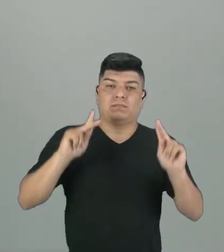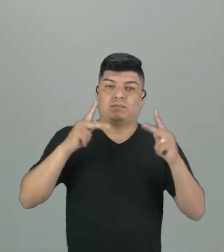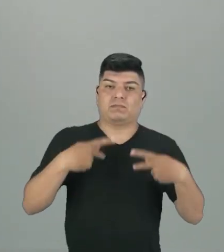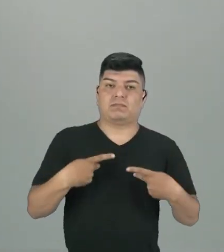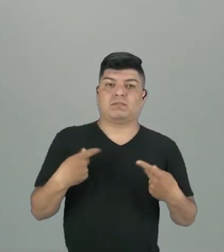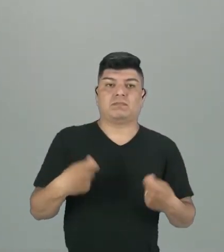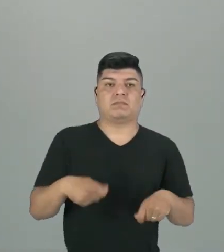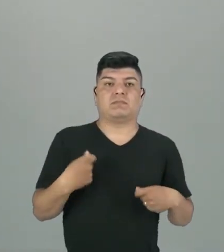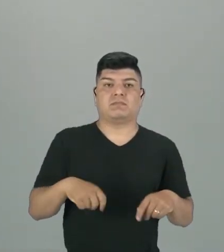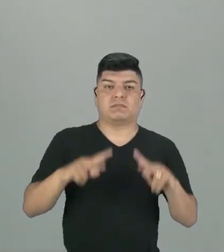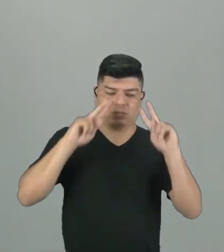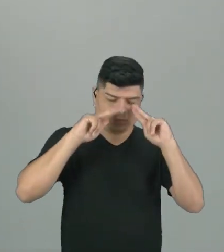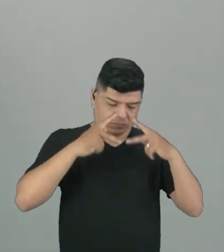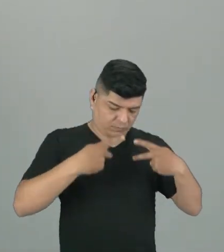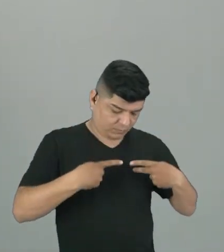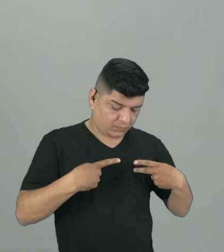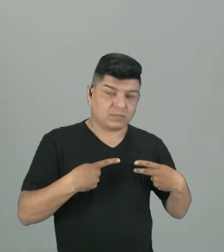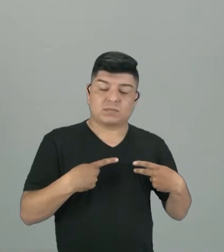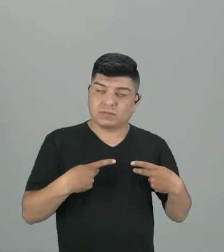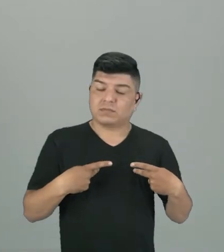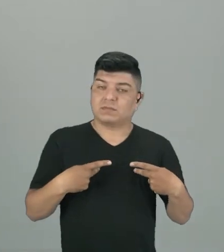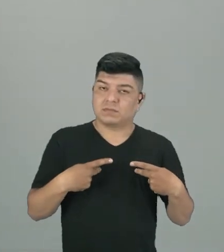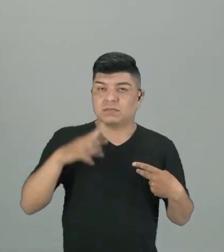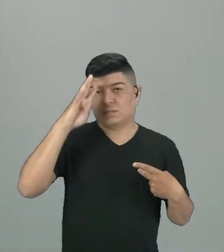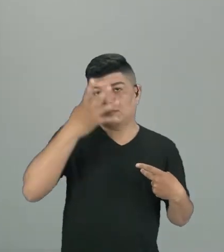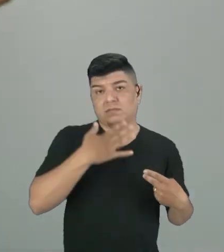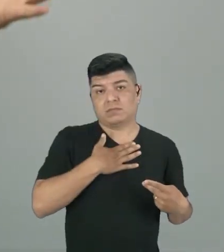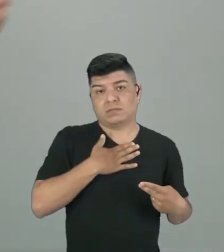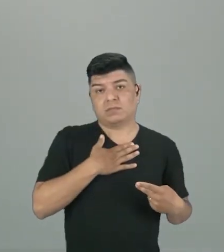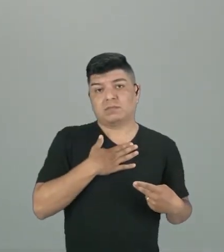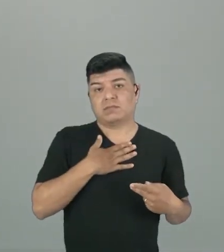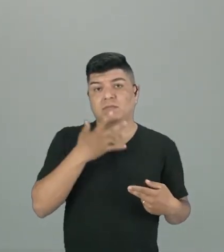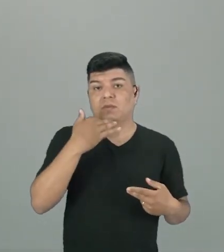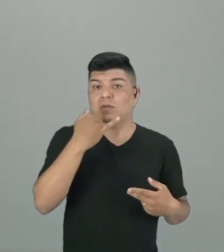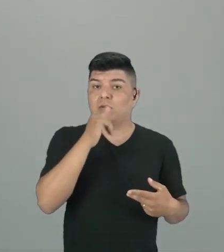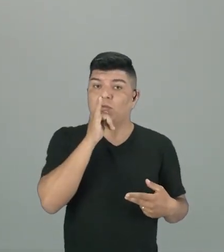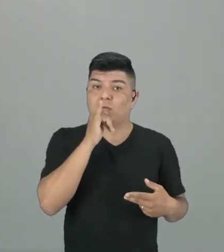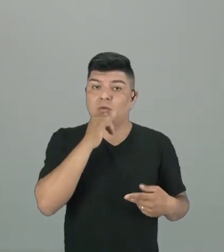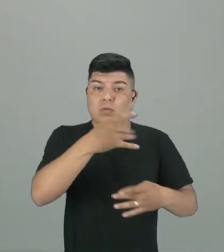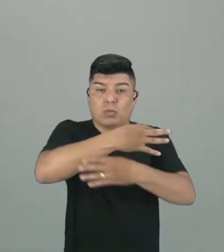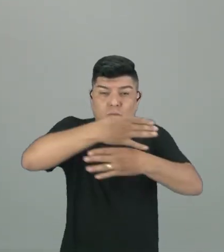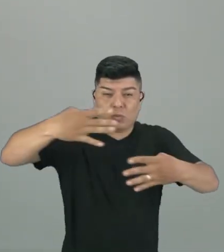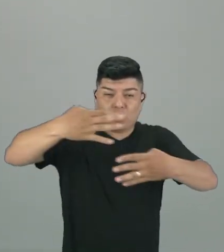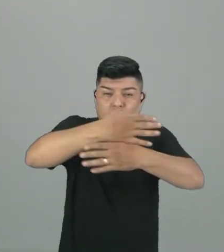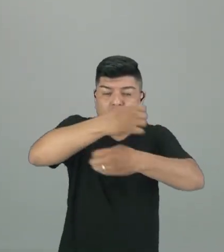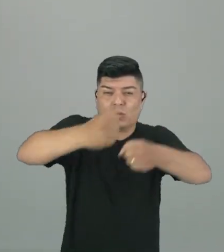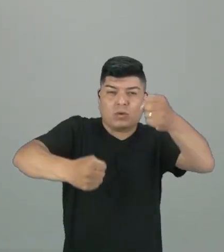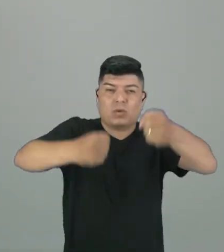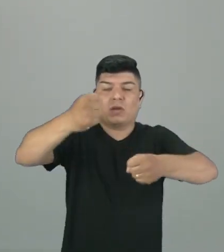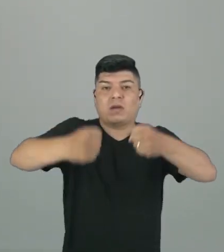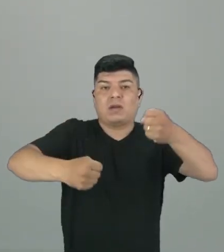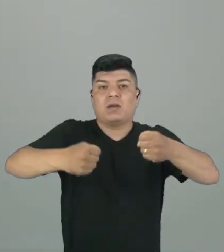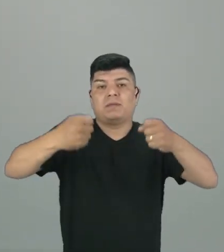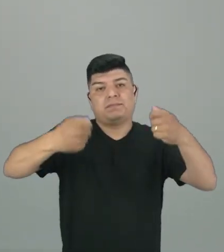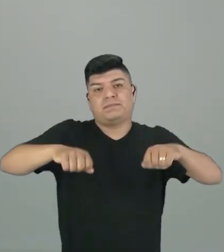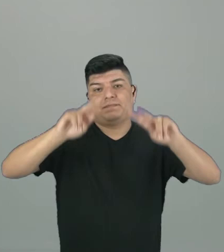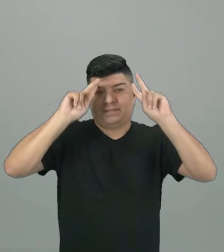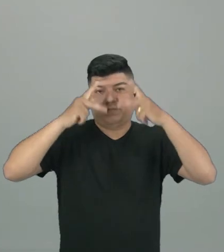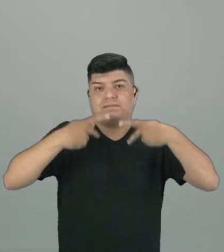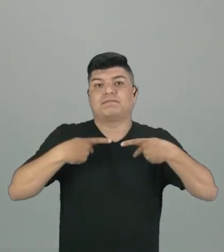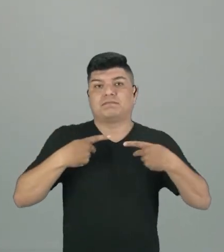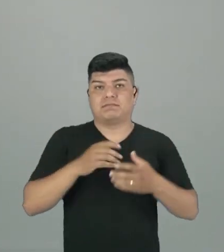tenho que me autoavaliar e avaliar se determinada atitude, no trânsito, por exemplo, né? A gente tem que ser humano no